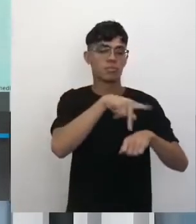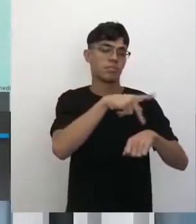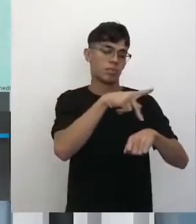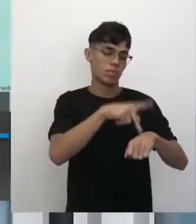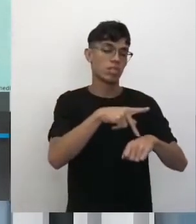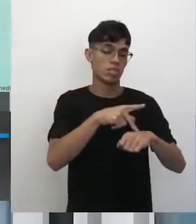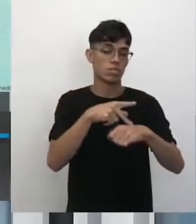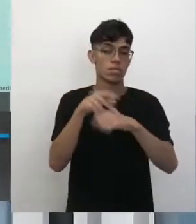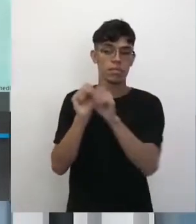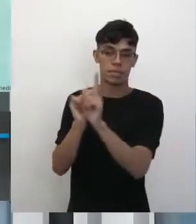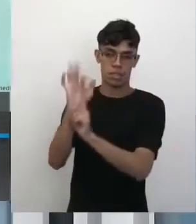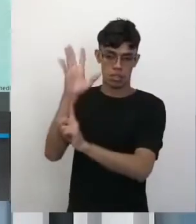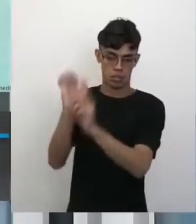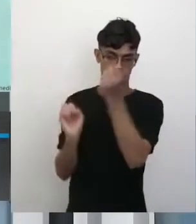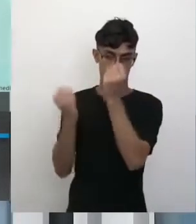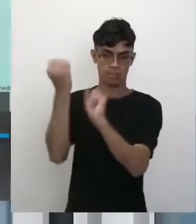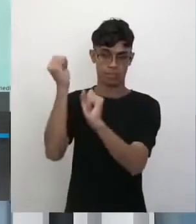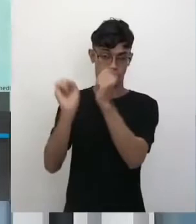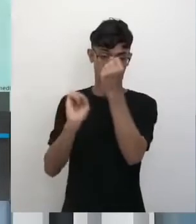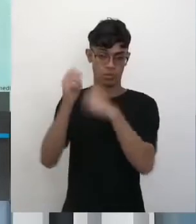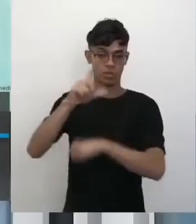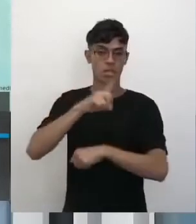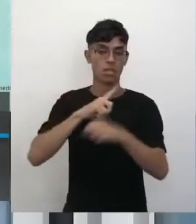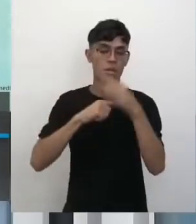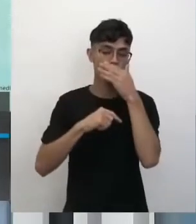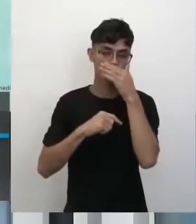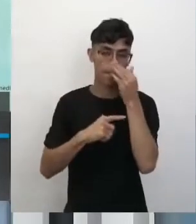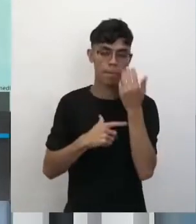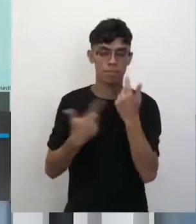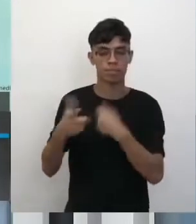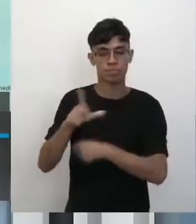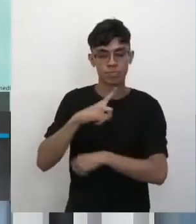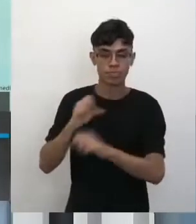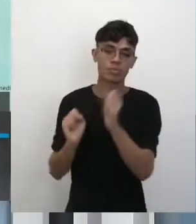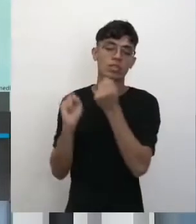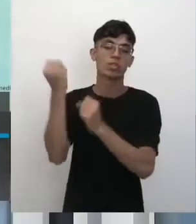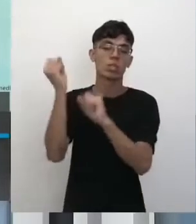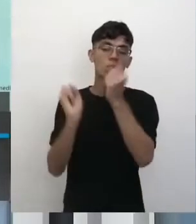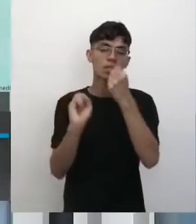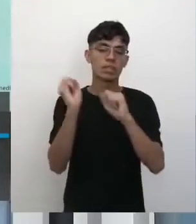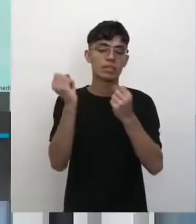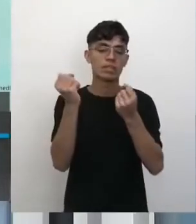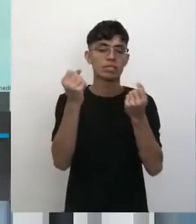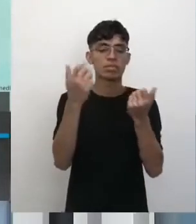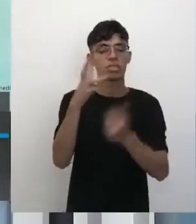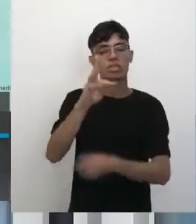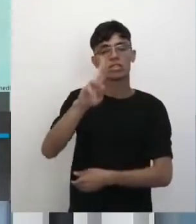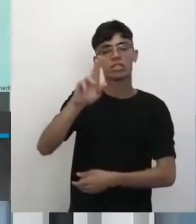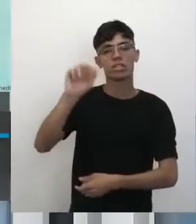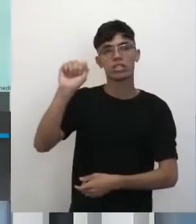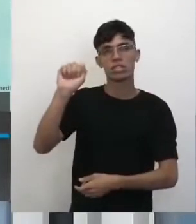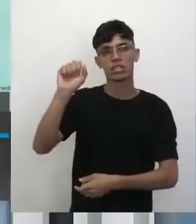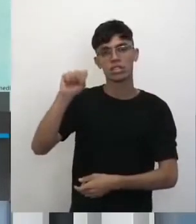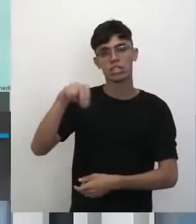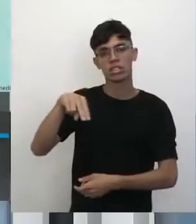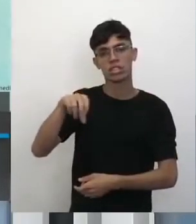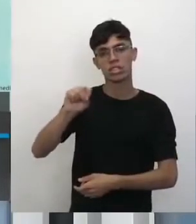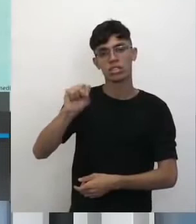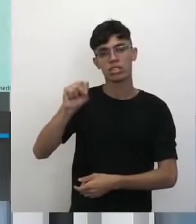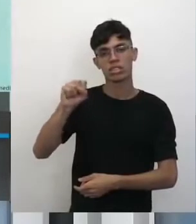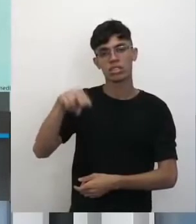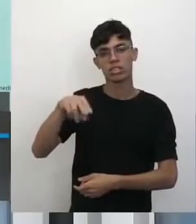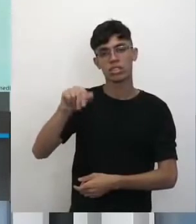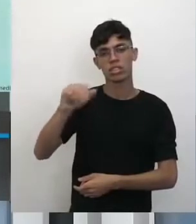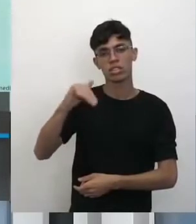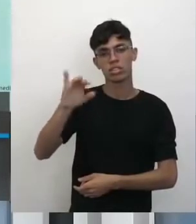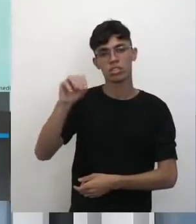recentemente industrializados, né, com uma situação de industrialização de transnacionais, lógico, eles vão se